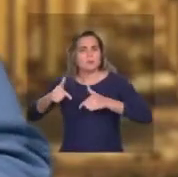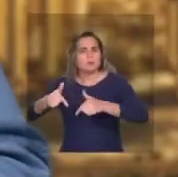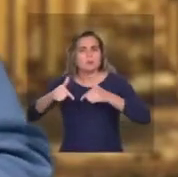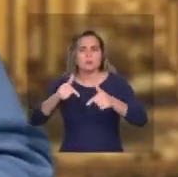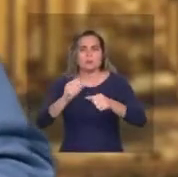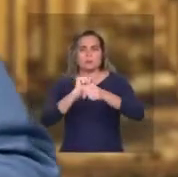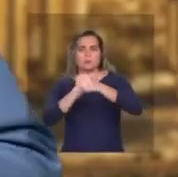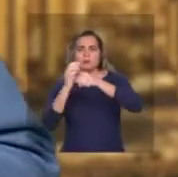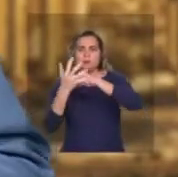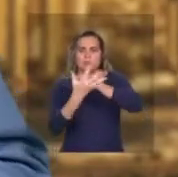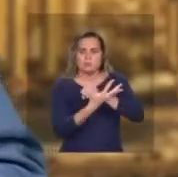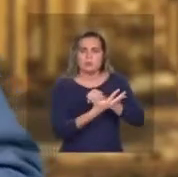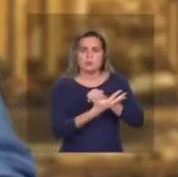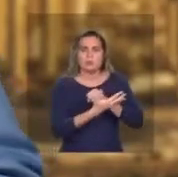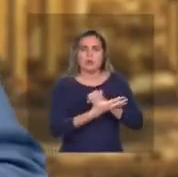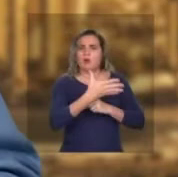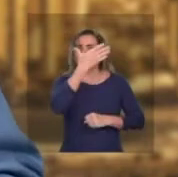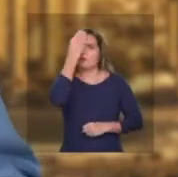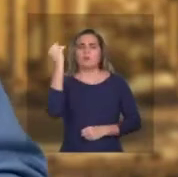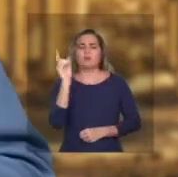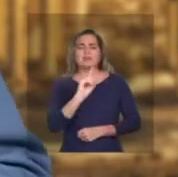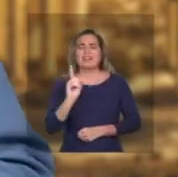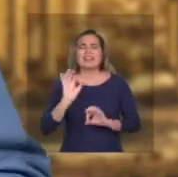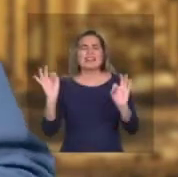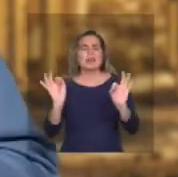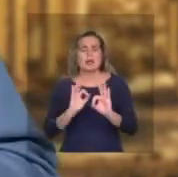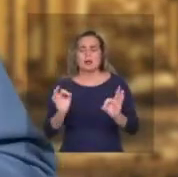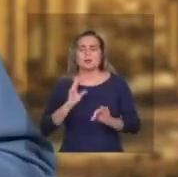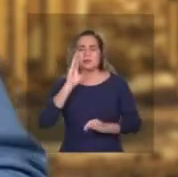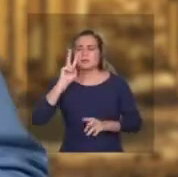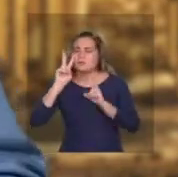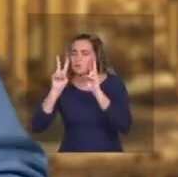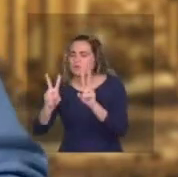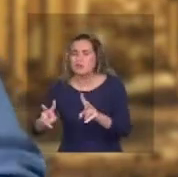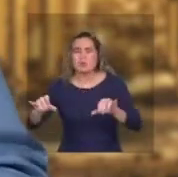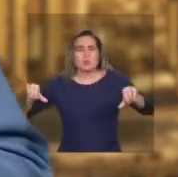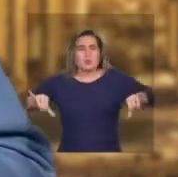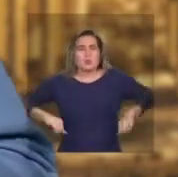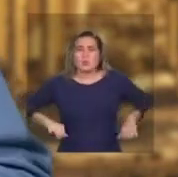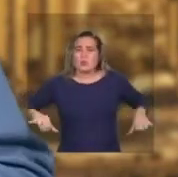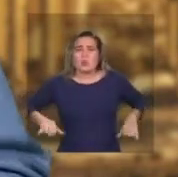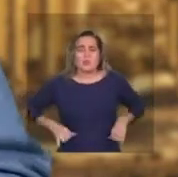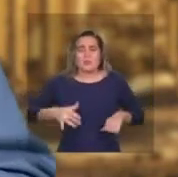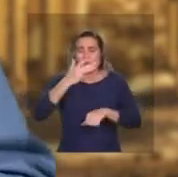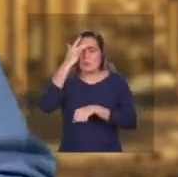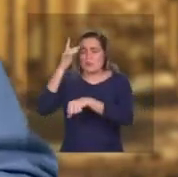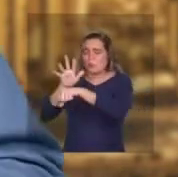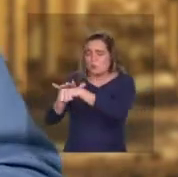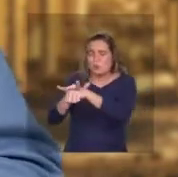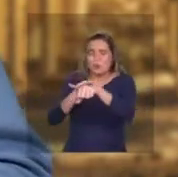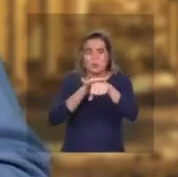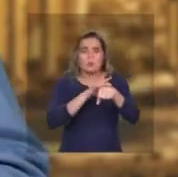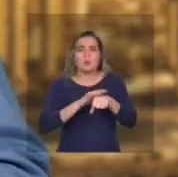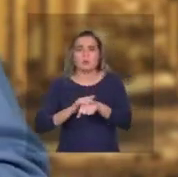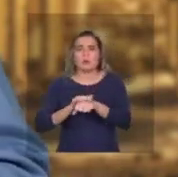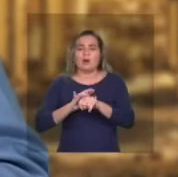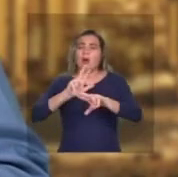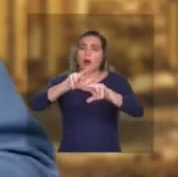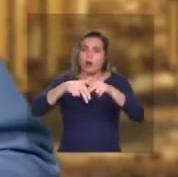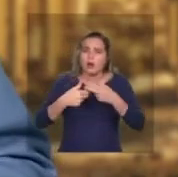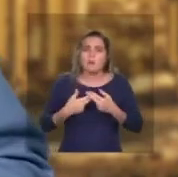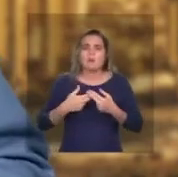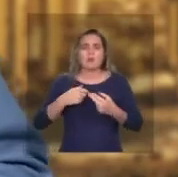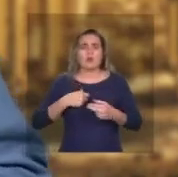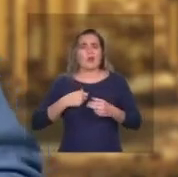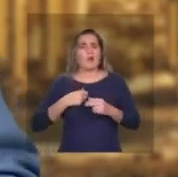desde o início. E não esqueço o que vi nas UTIs e enfermarias, o sofrimento dos doentes e das famílias.